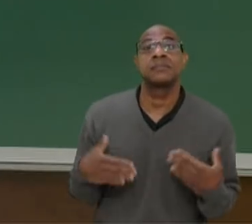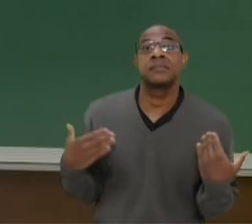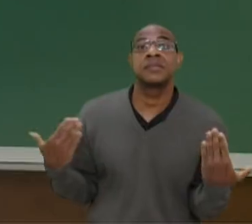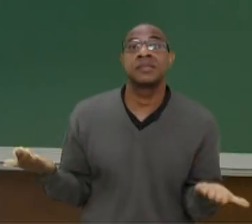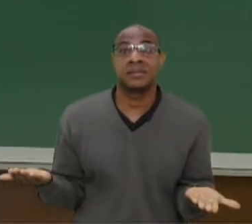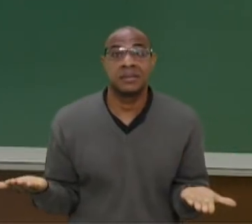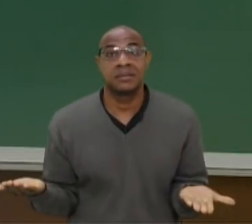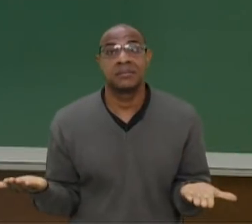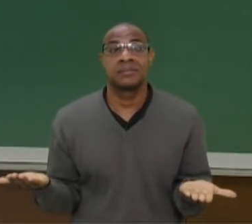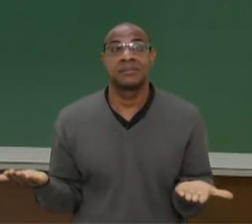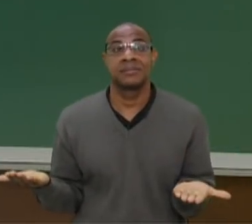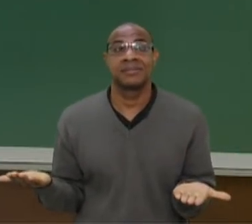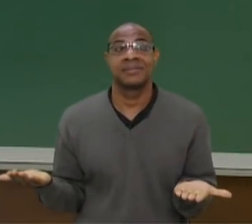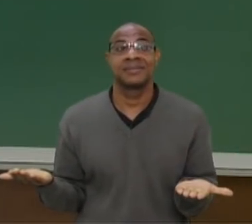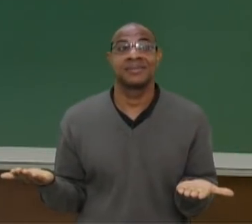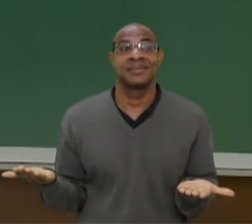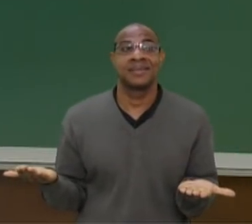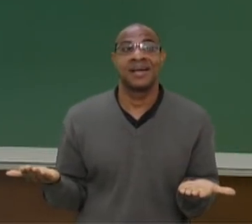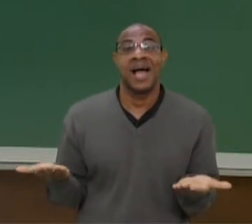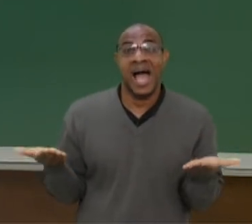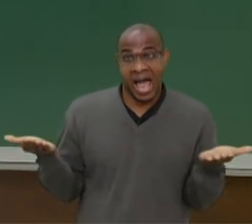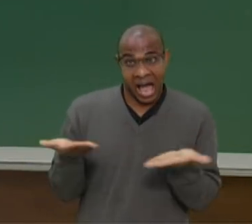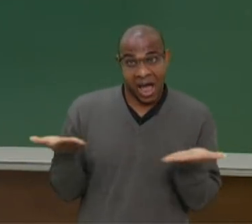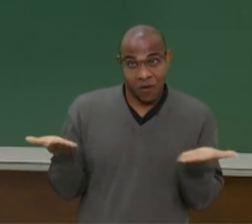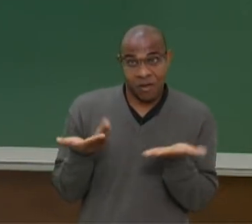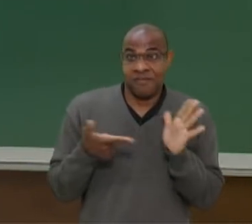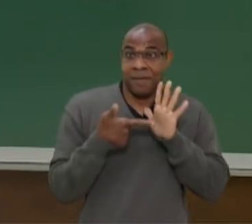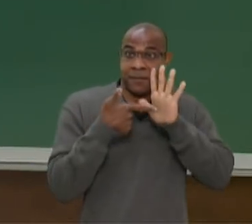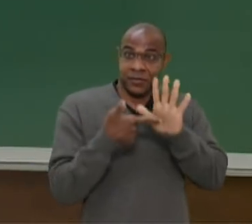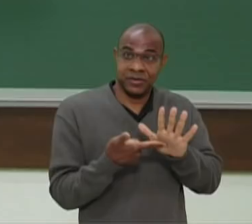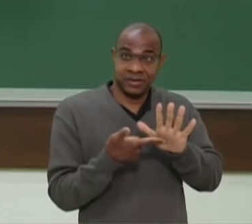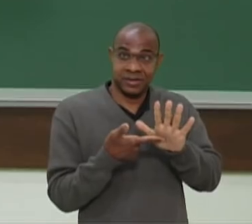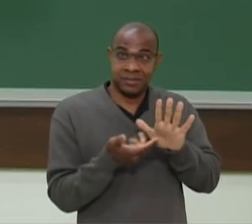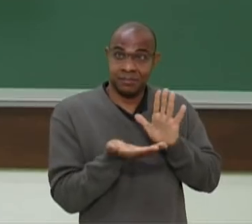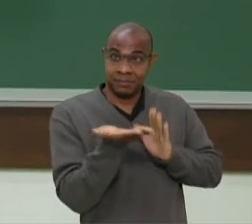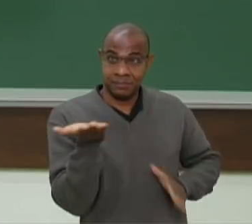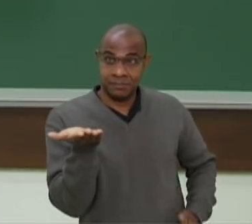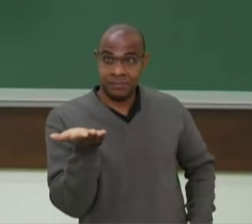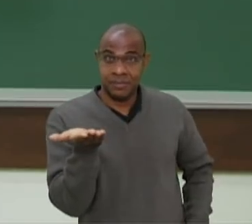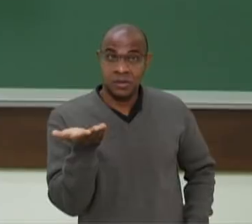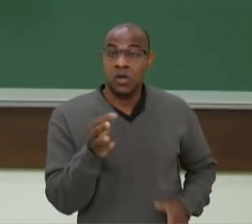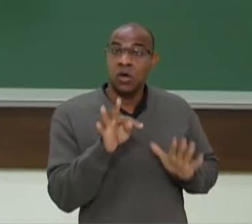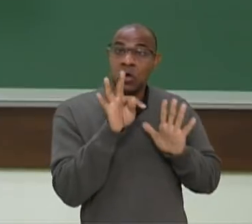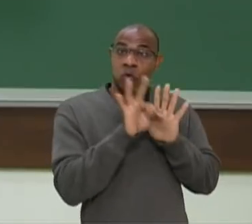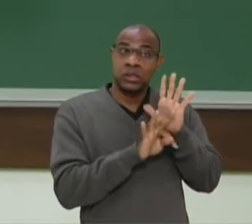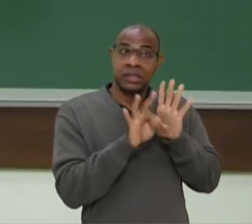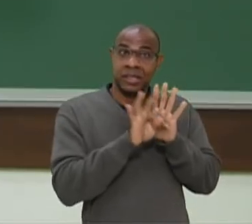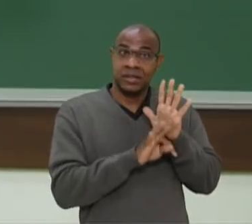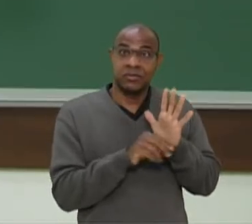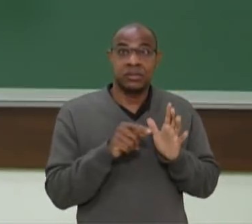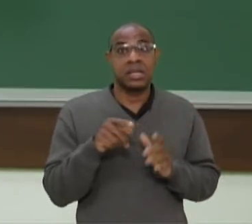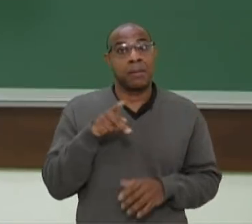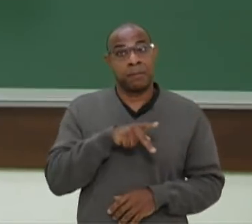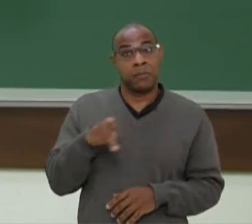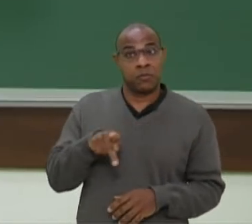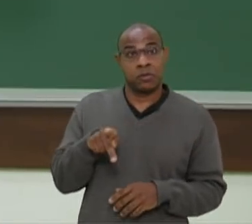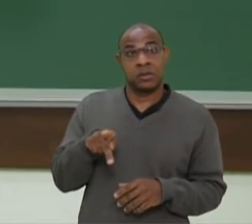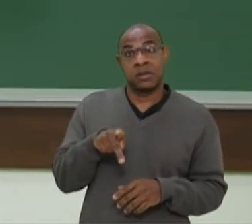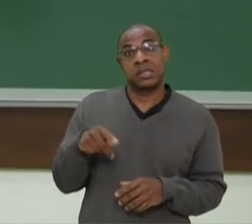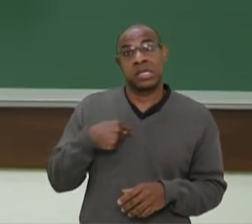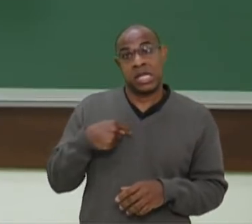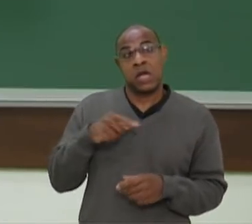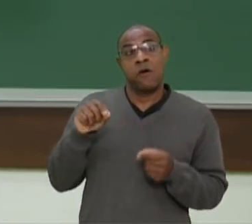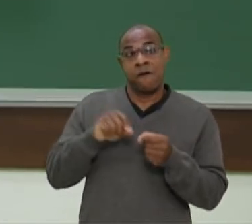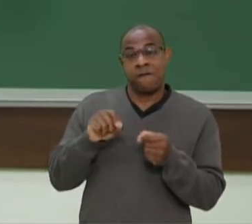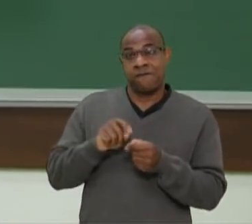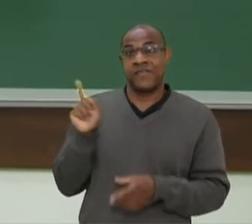Então, turma, eu vou agora apresentar a vocês um texto que eu produzi. Esse